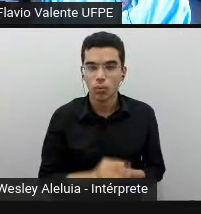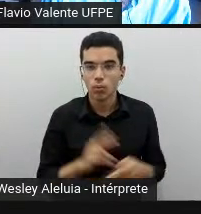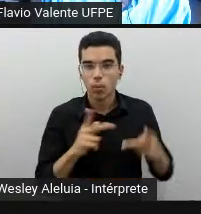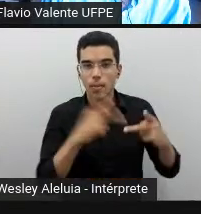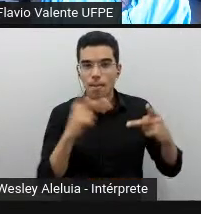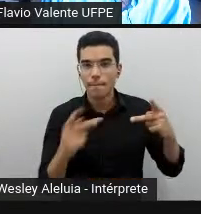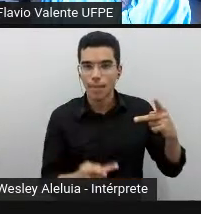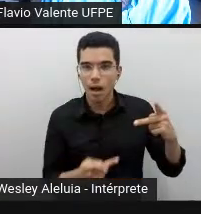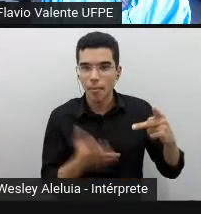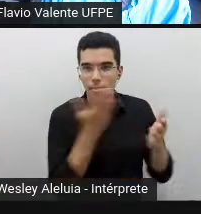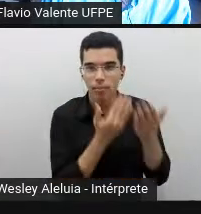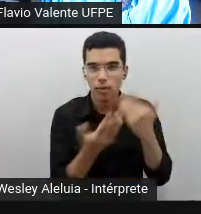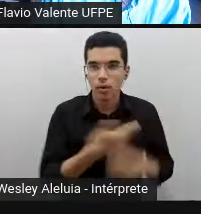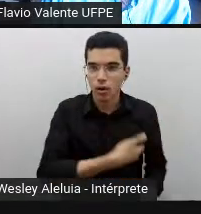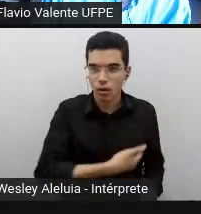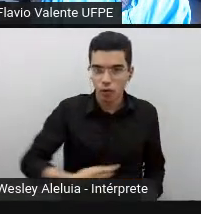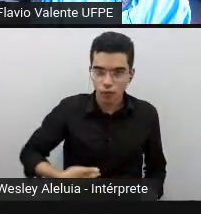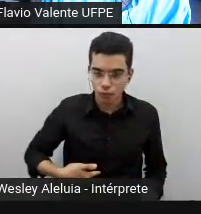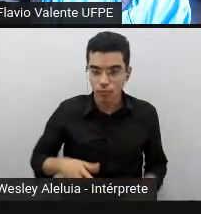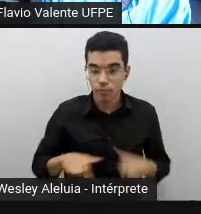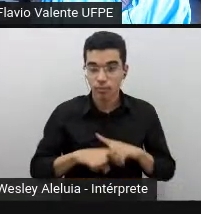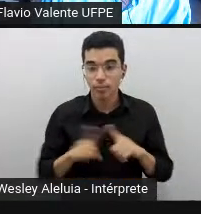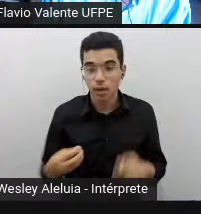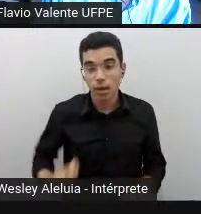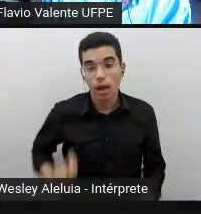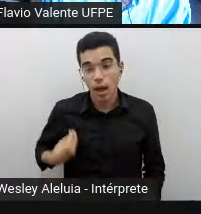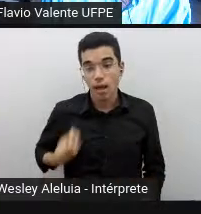seríssimo acontecendo no país. O próximo.